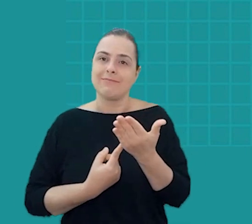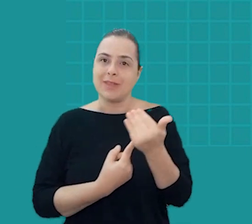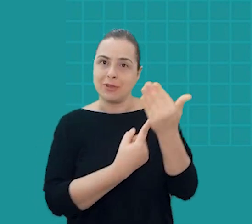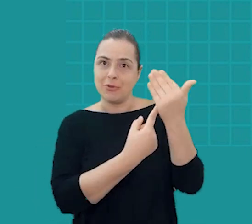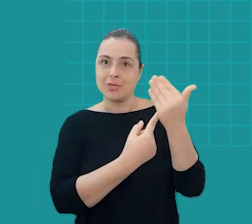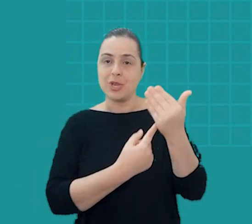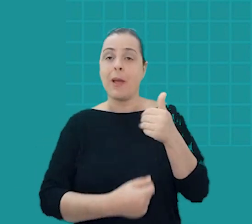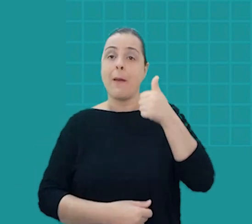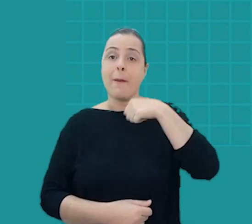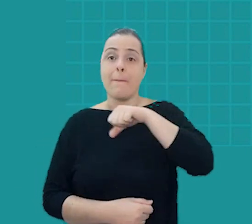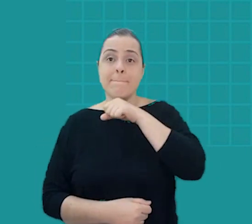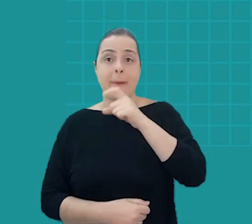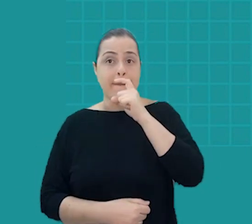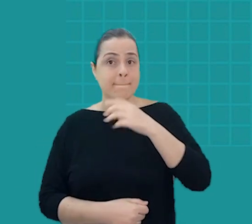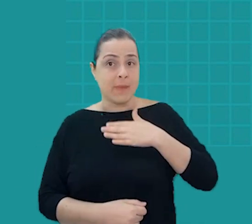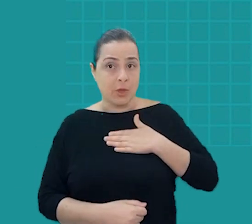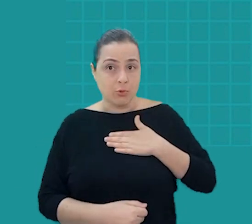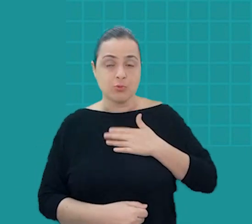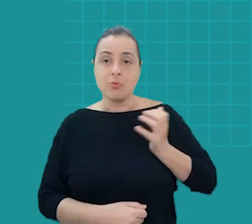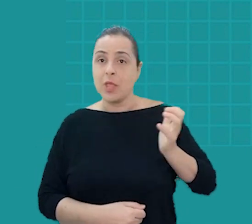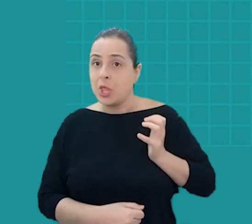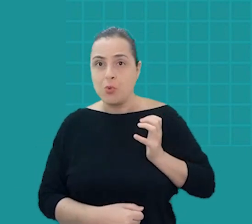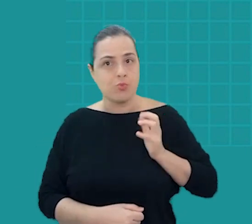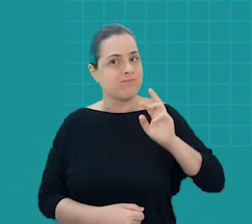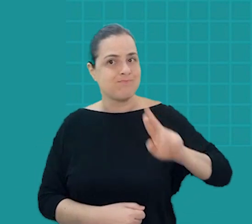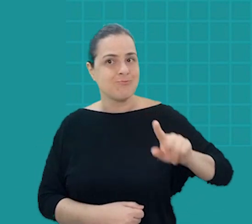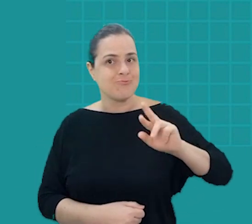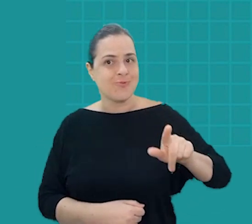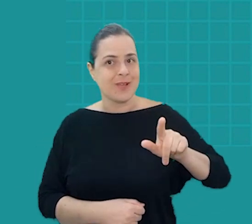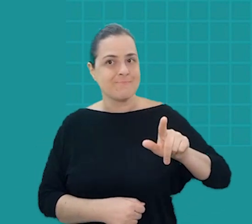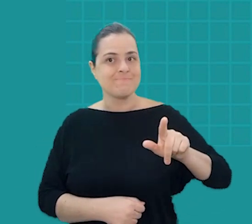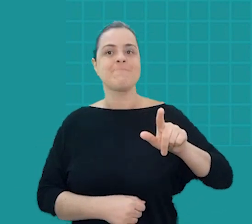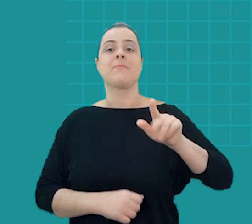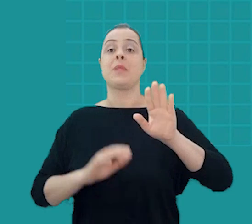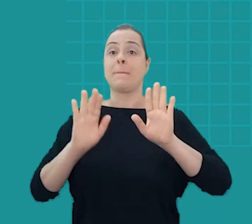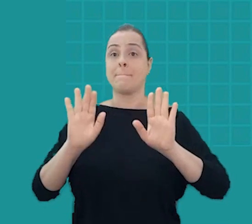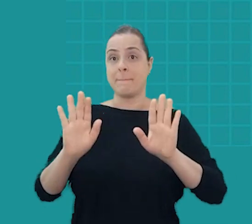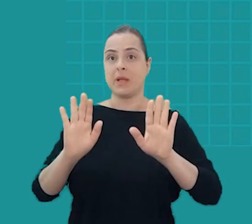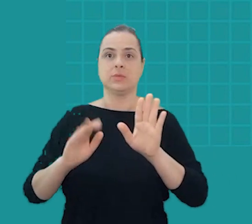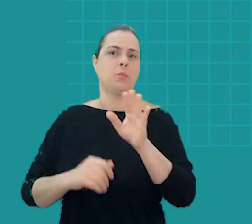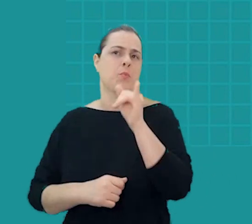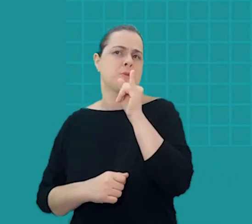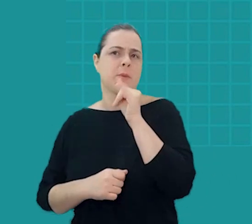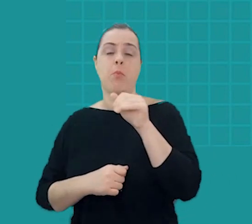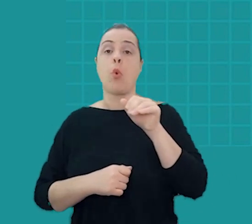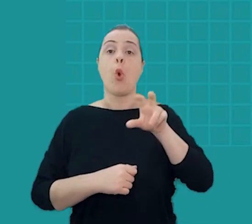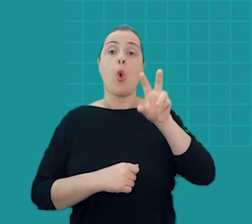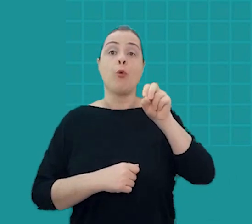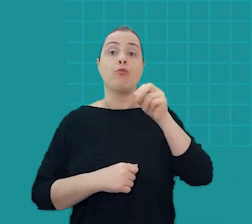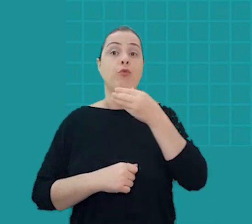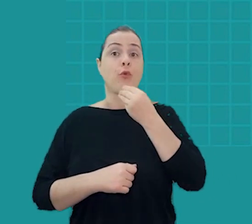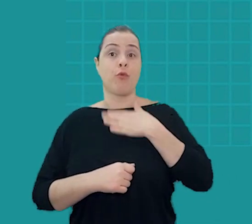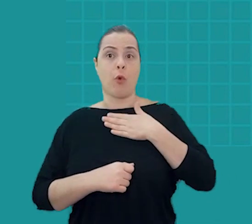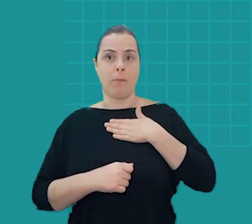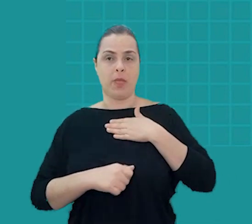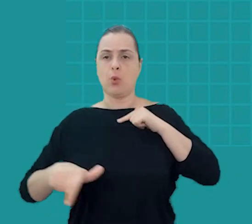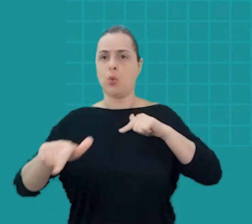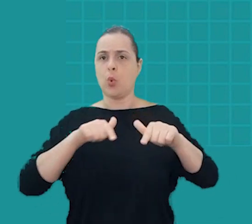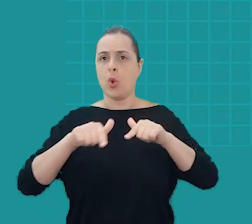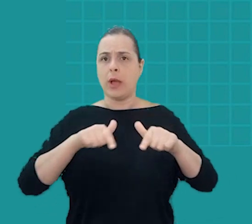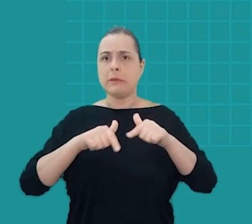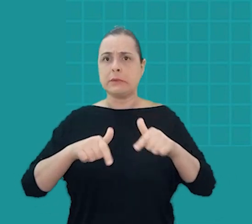ricos, meus pais não tiveram, por evoluir, meu avô era, por exemplo, meu avô paterno foi office boy, meu